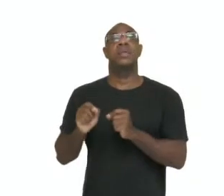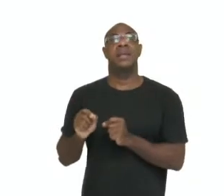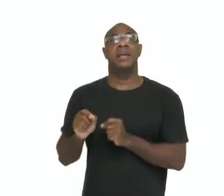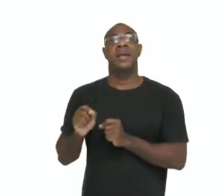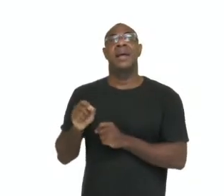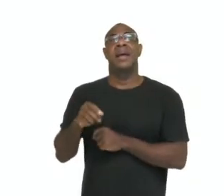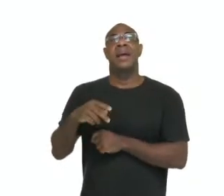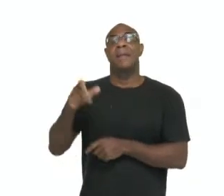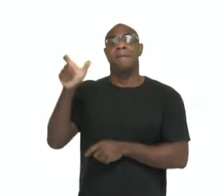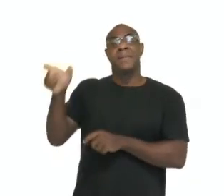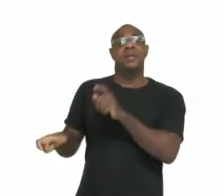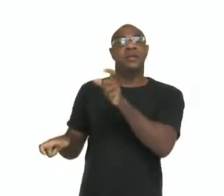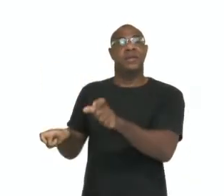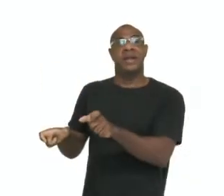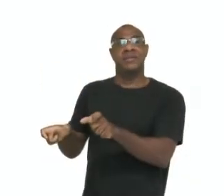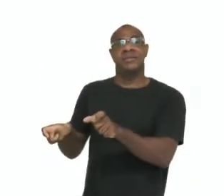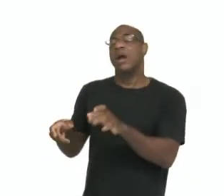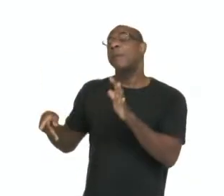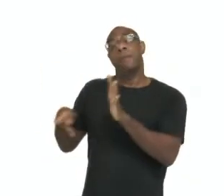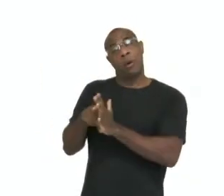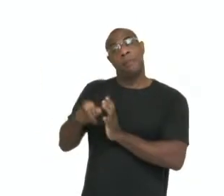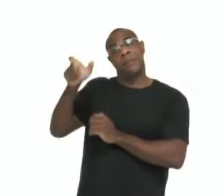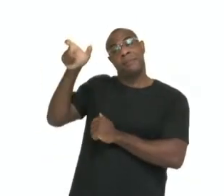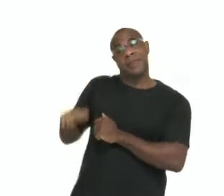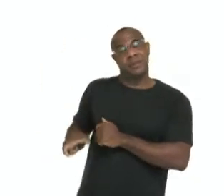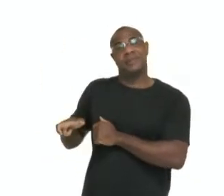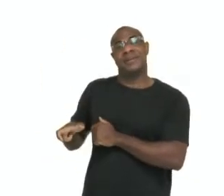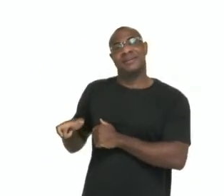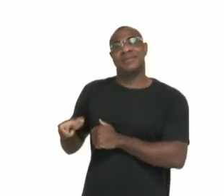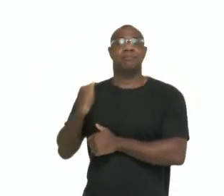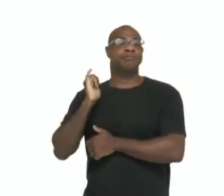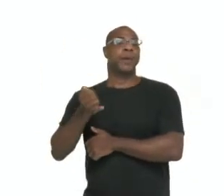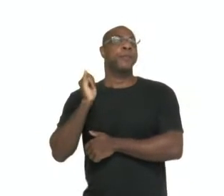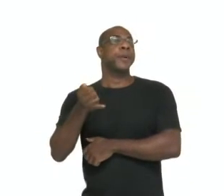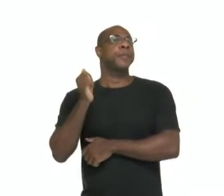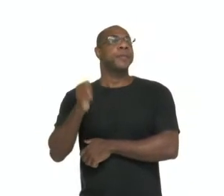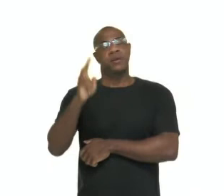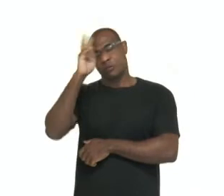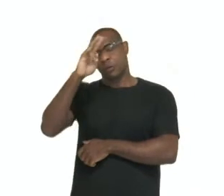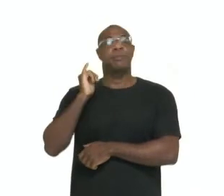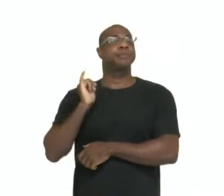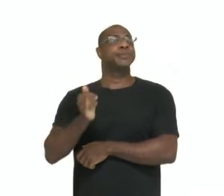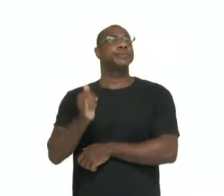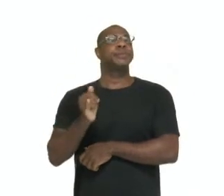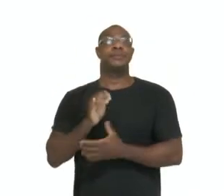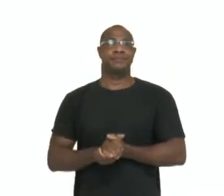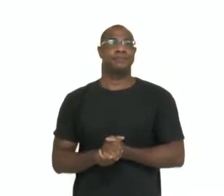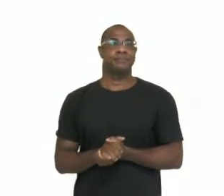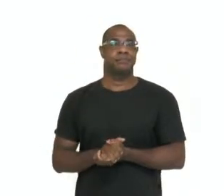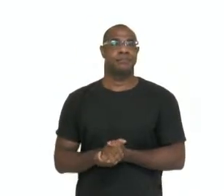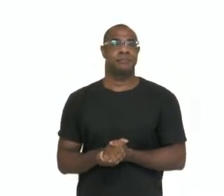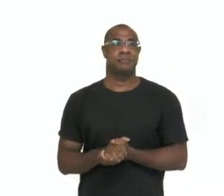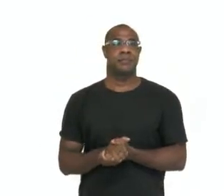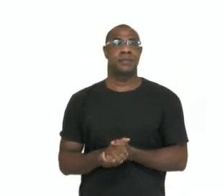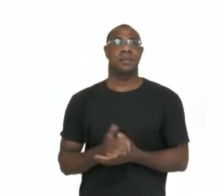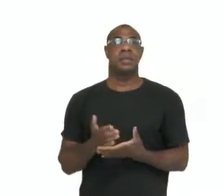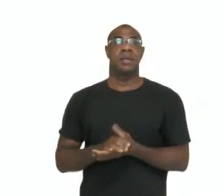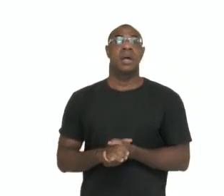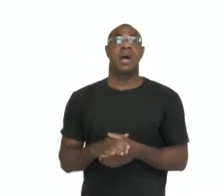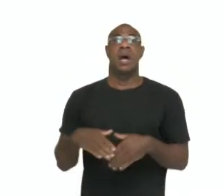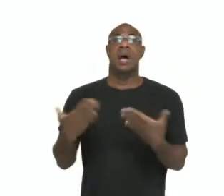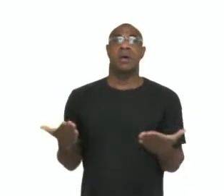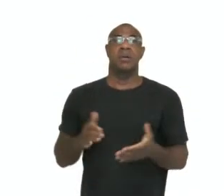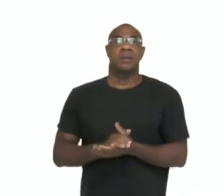personagem contando a sua história, vai estar em primeira pessoa, né, e ele participa da história. Sobre as condições